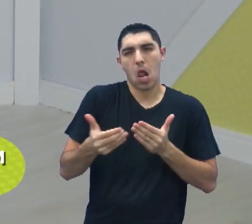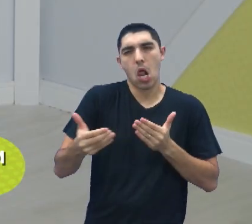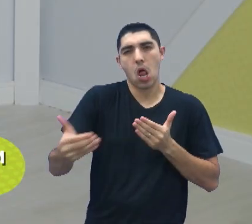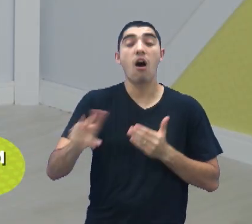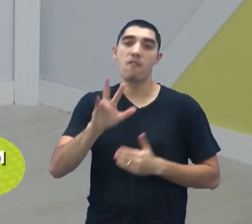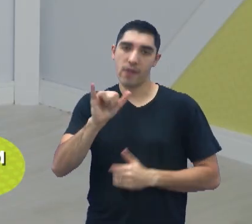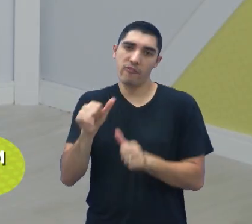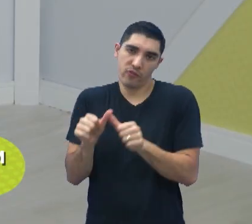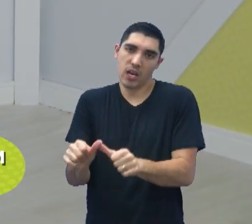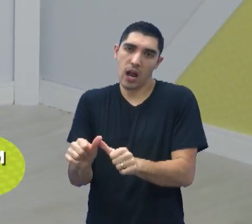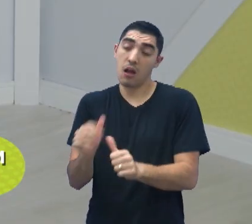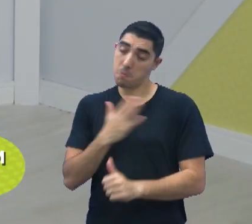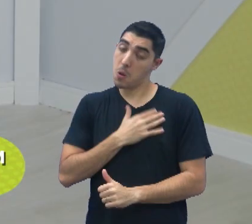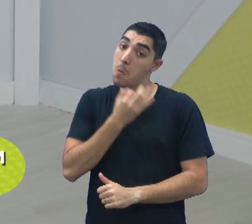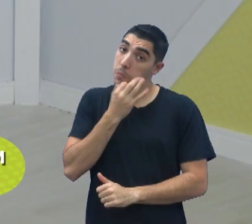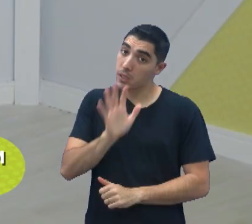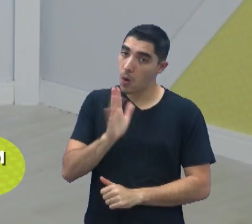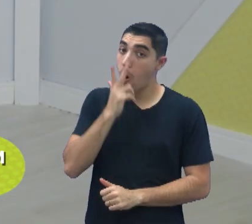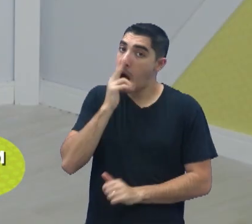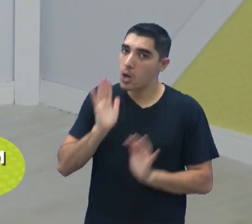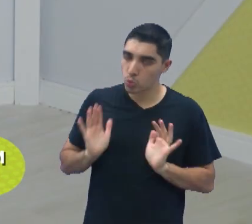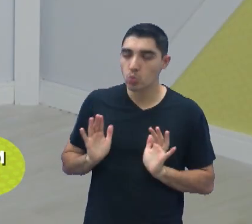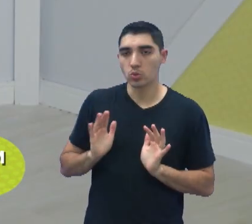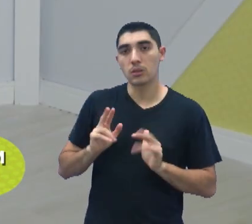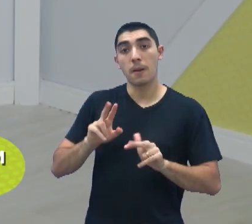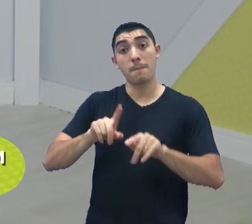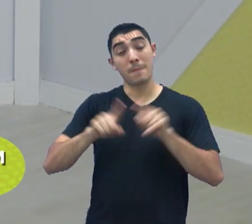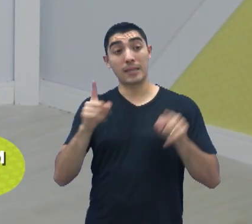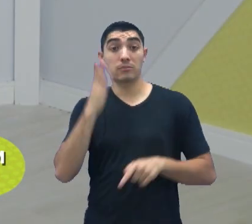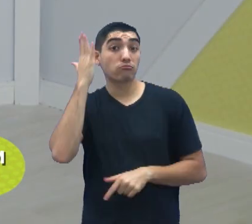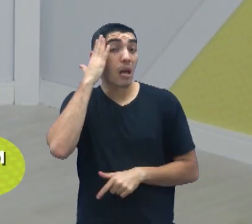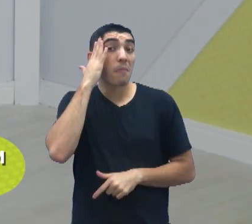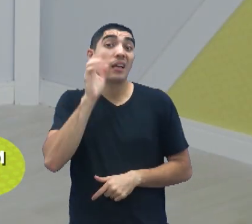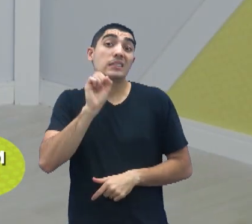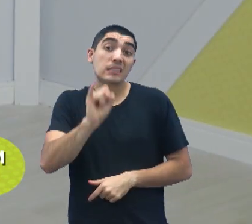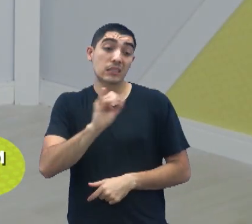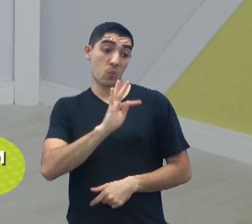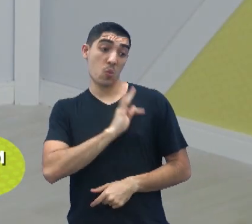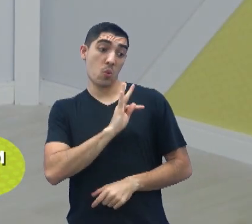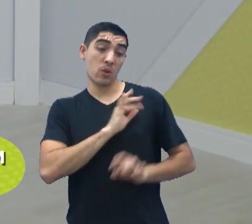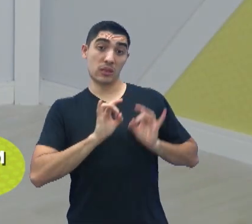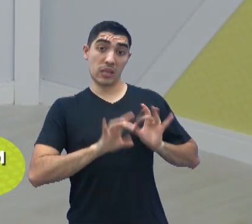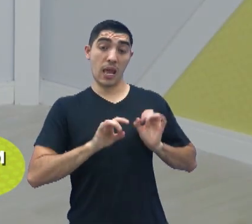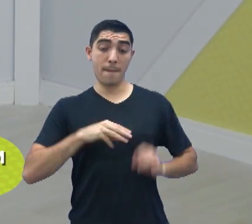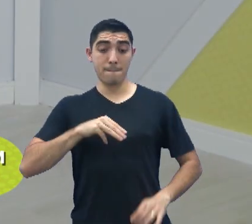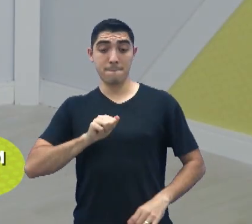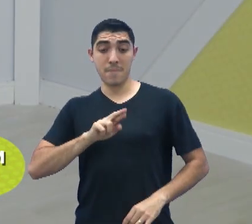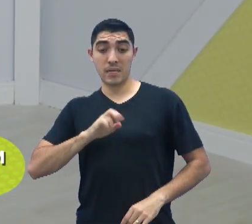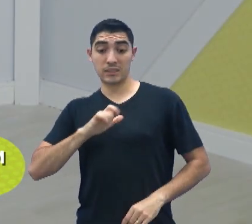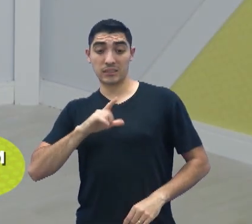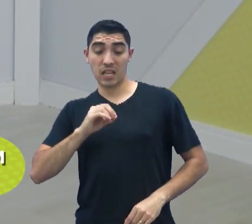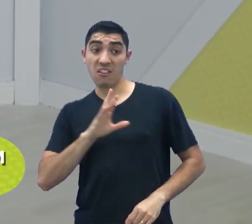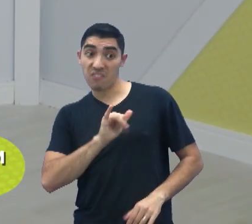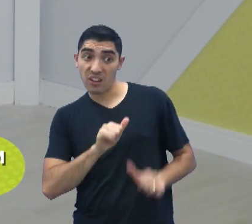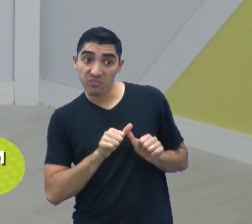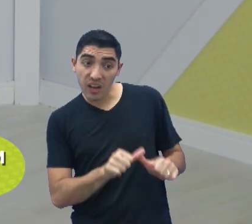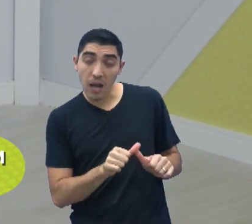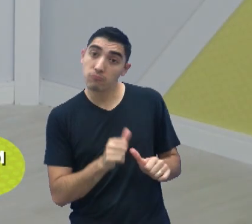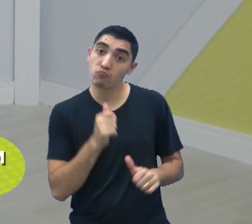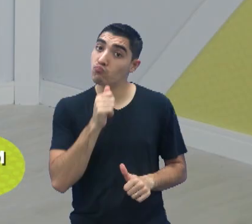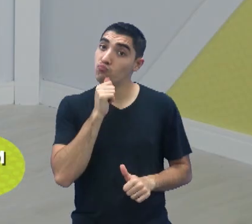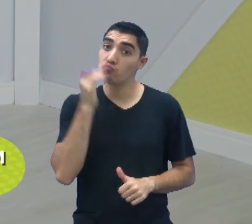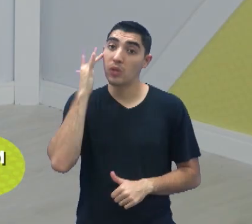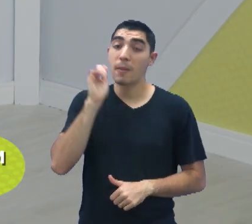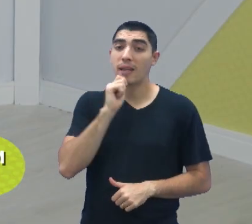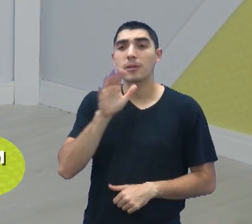sim, e aí vai depender primeiro do técnico, se vai ficar mesmo o Marcelo Marelli, se um novo vai ser contratado. Uma coisa é certa, Paulito, a gente tem pouco